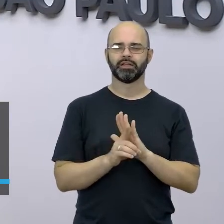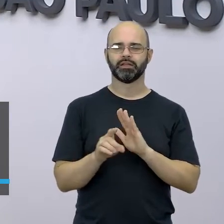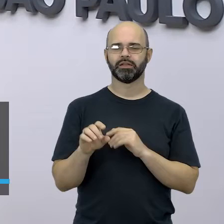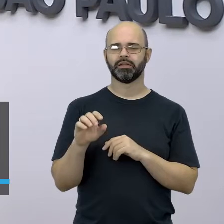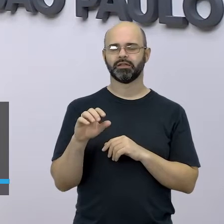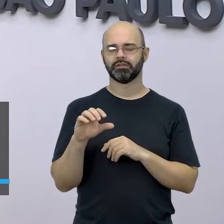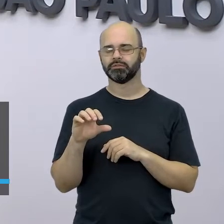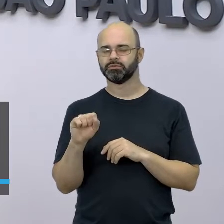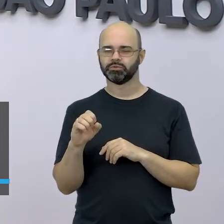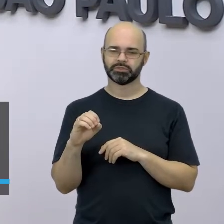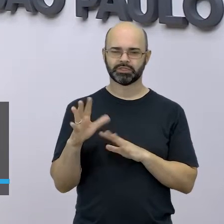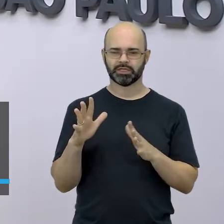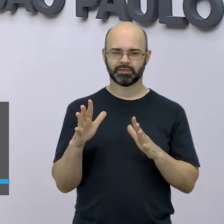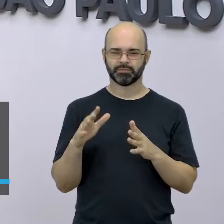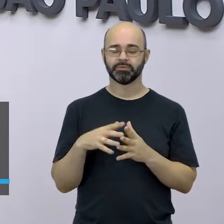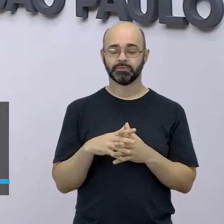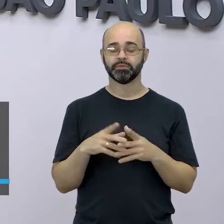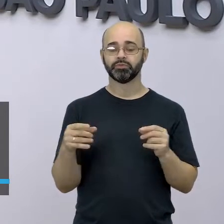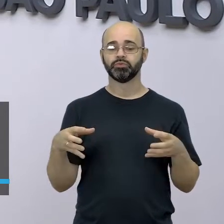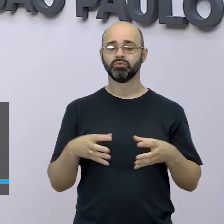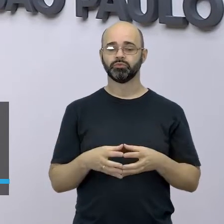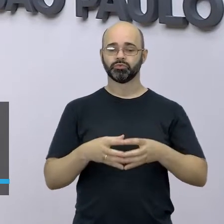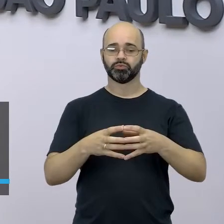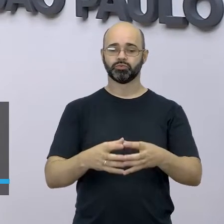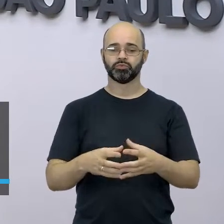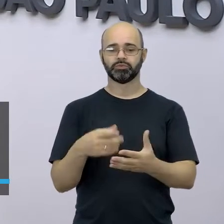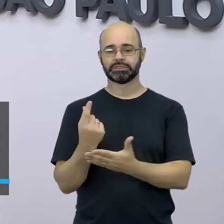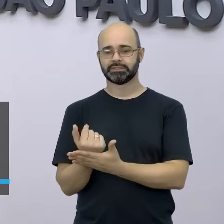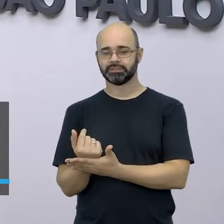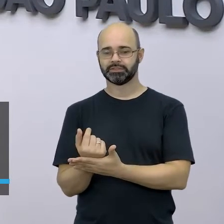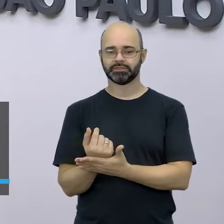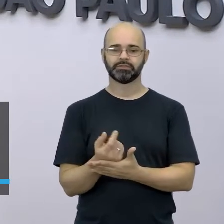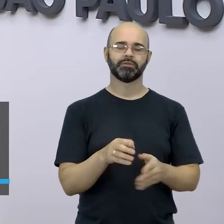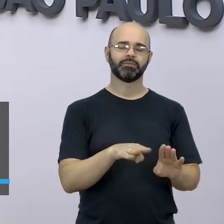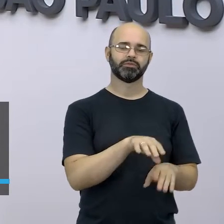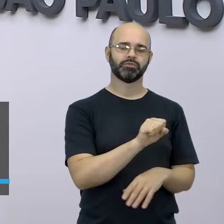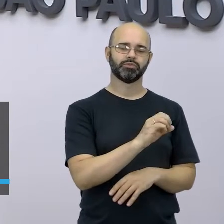que era dividido num bloco capitalista e socialista, ele